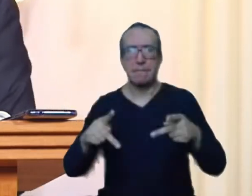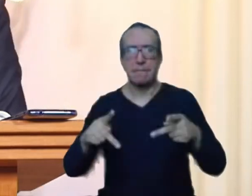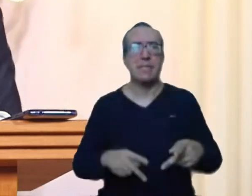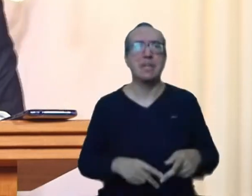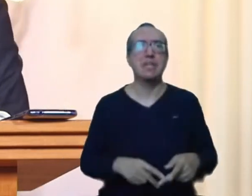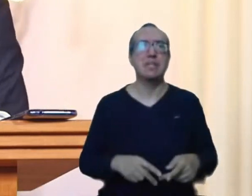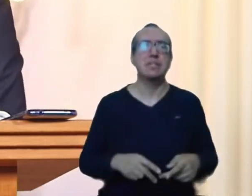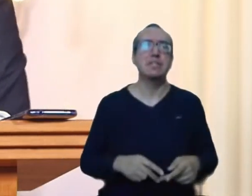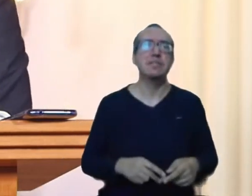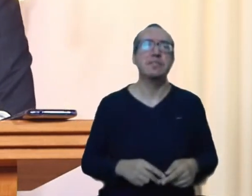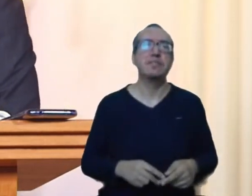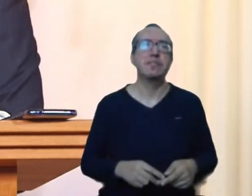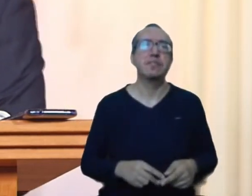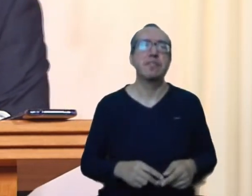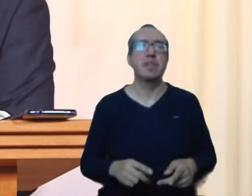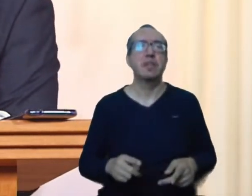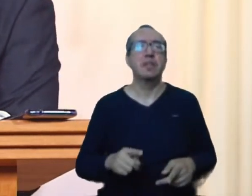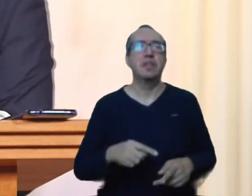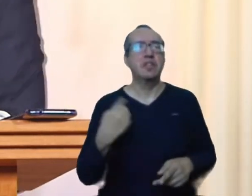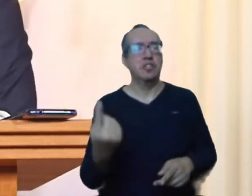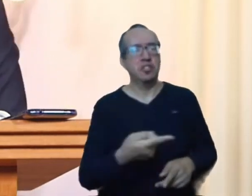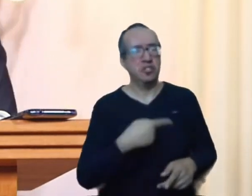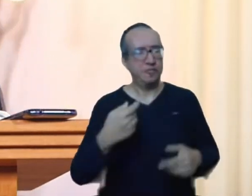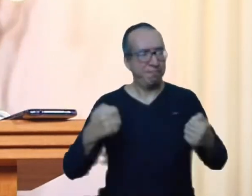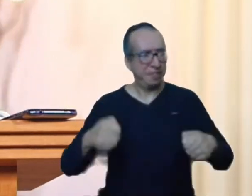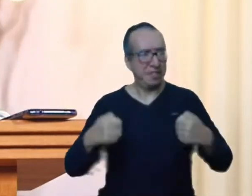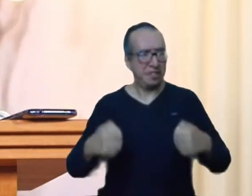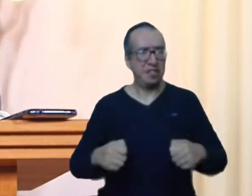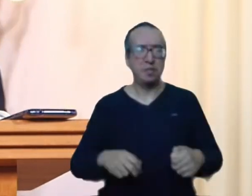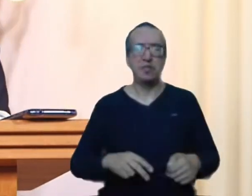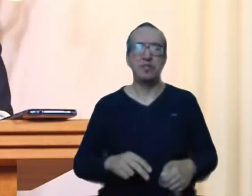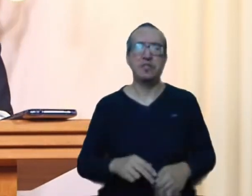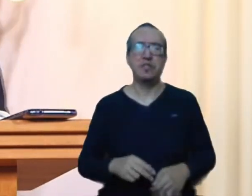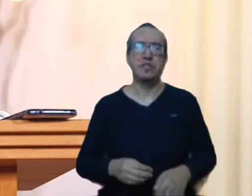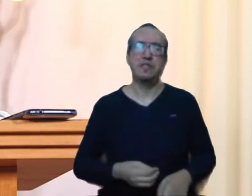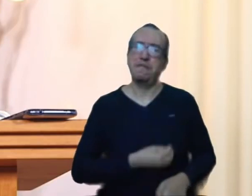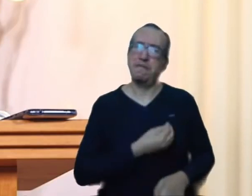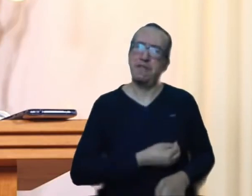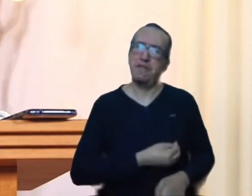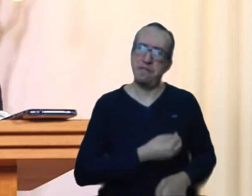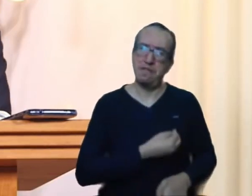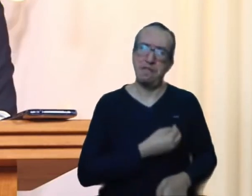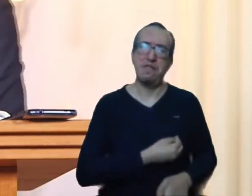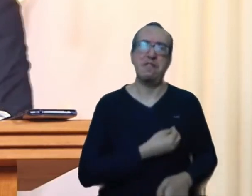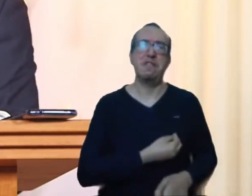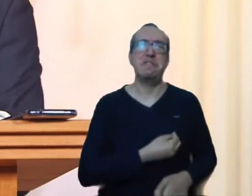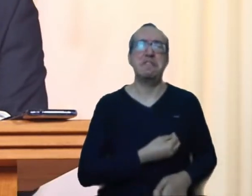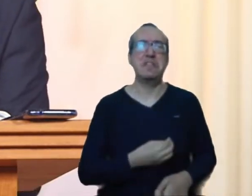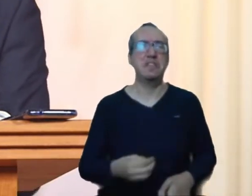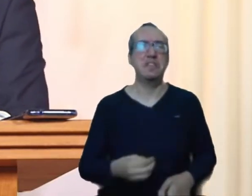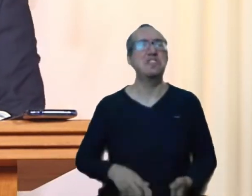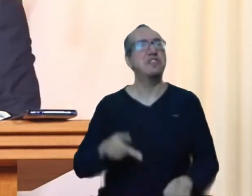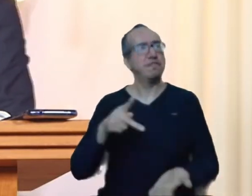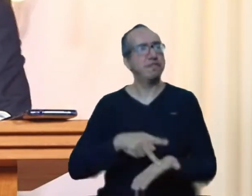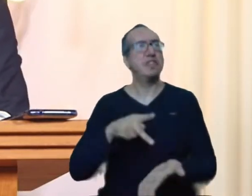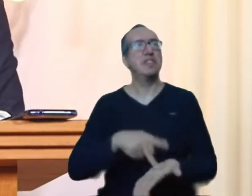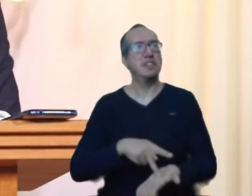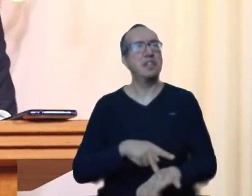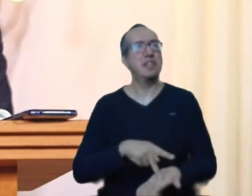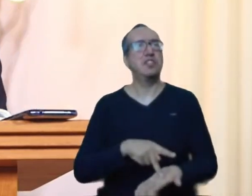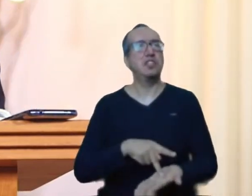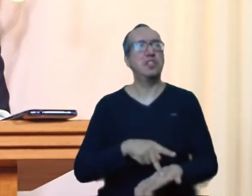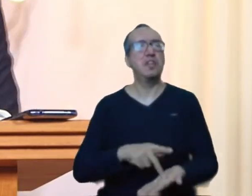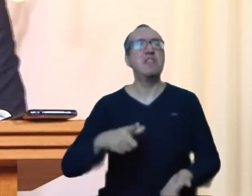não vivemos, por uma religião formal, para conquistar os jovens para Cristo, nós temos